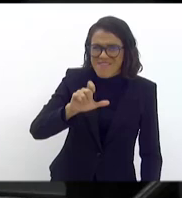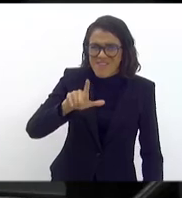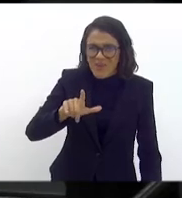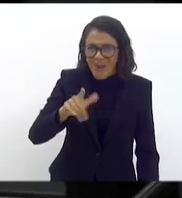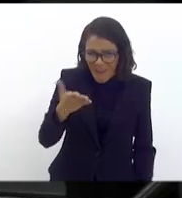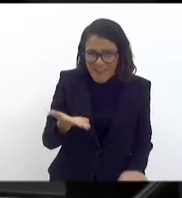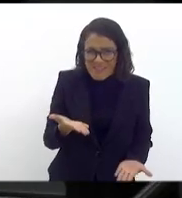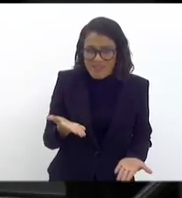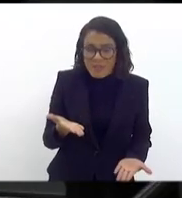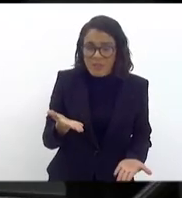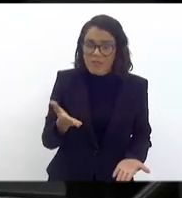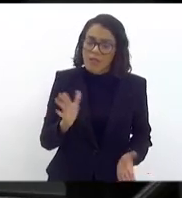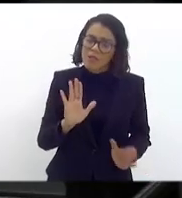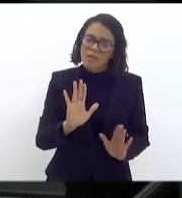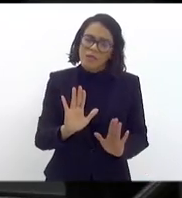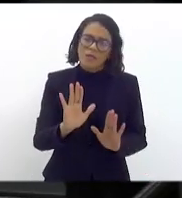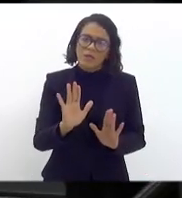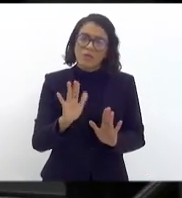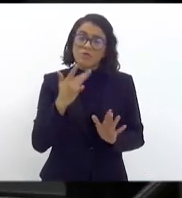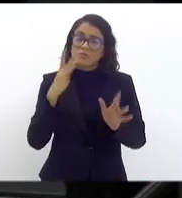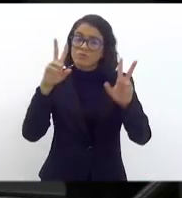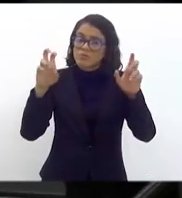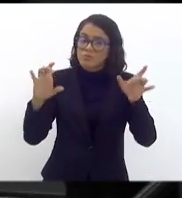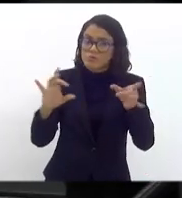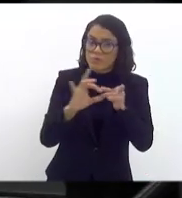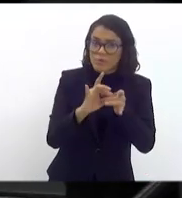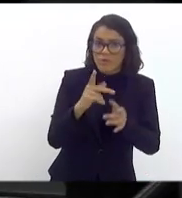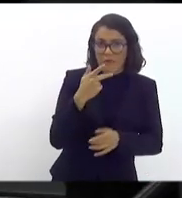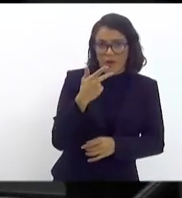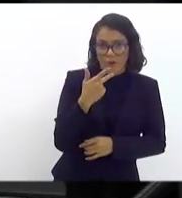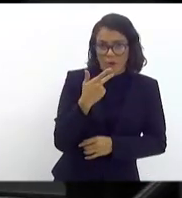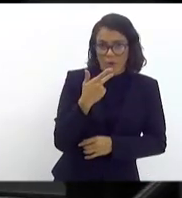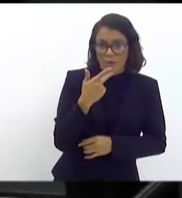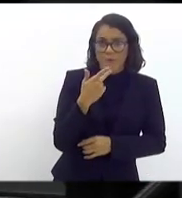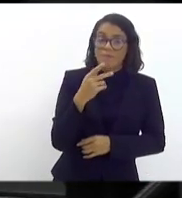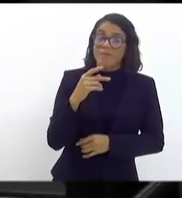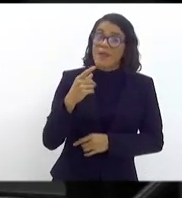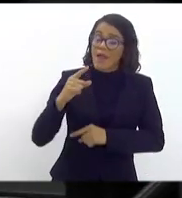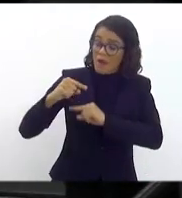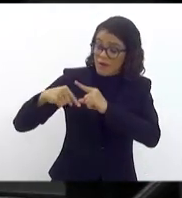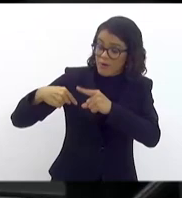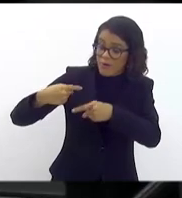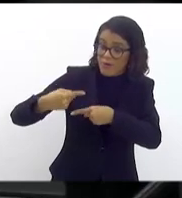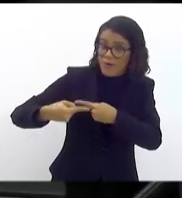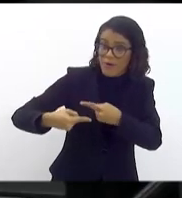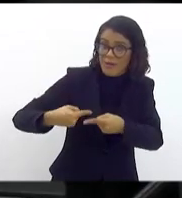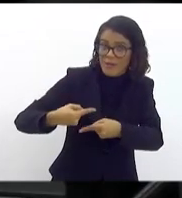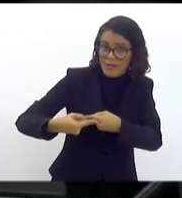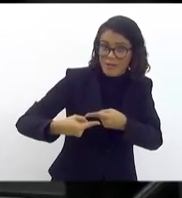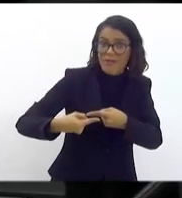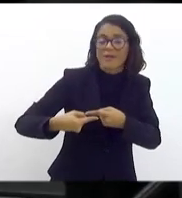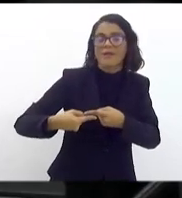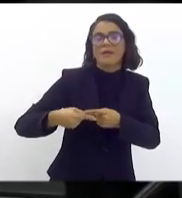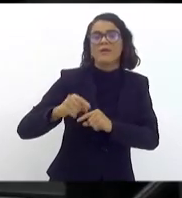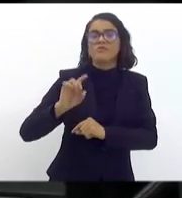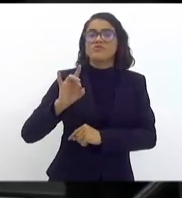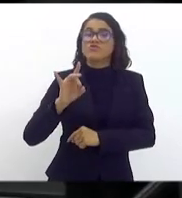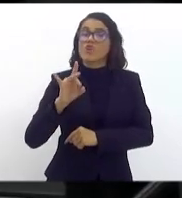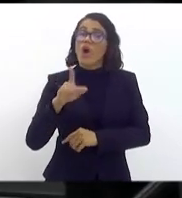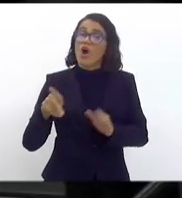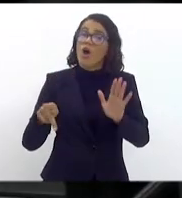a Vossa Excelência, com relação a isso que o senhor mencionou. É a herança jacente, ela só pode ser